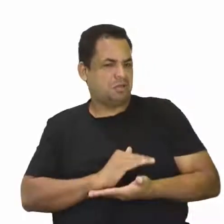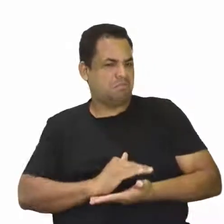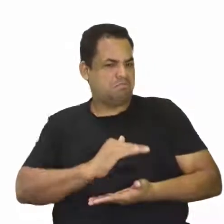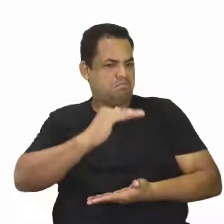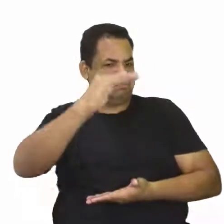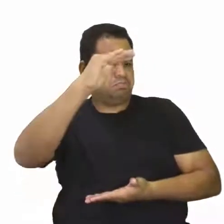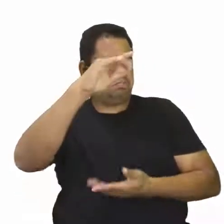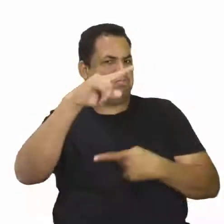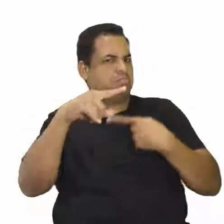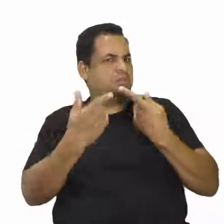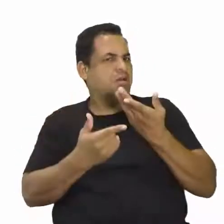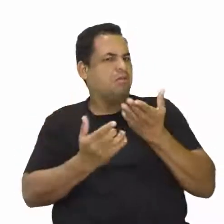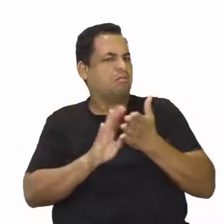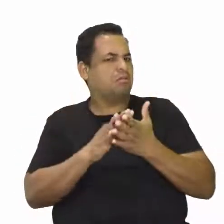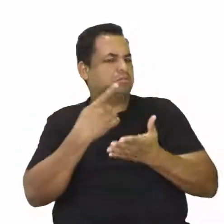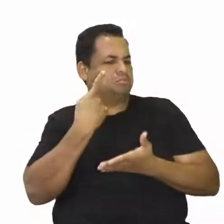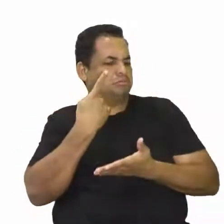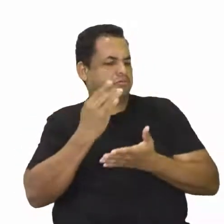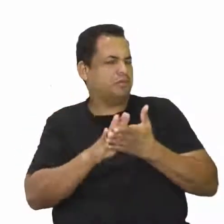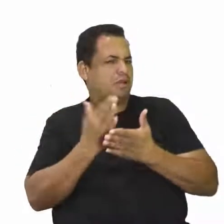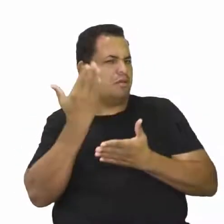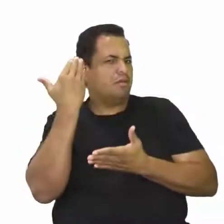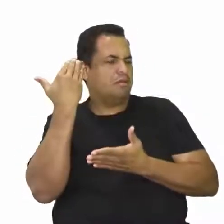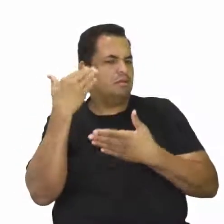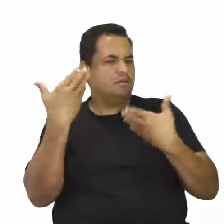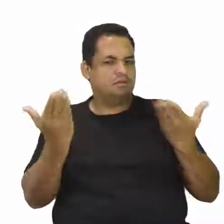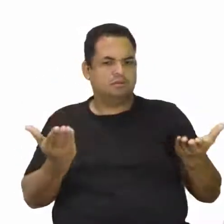muito desde a última vez que eu te vi.